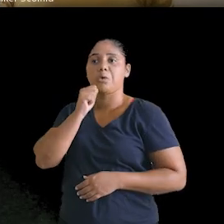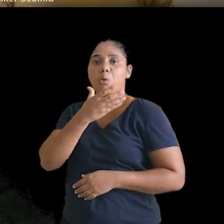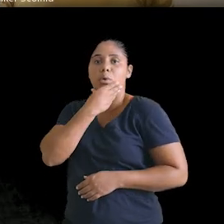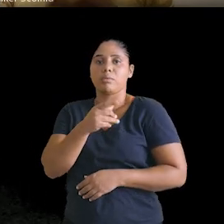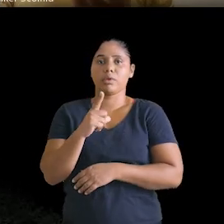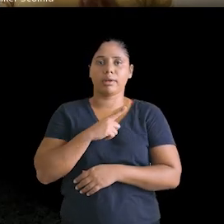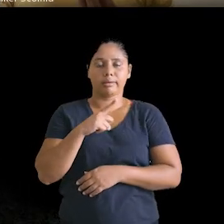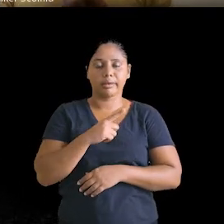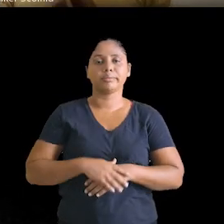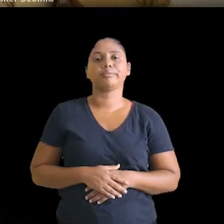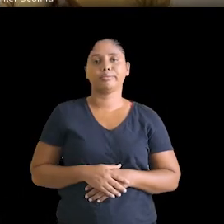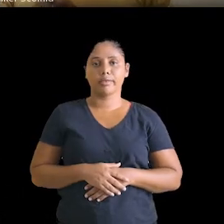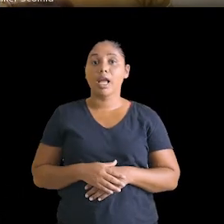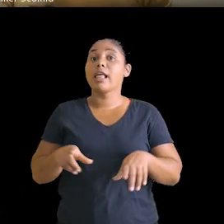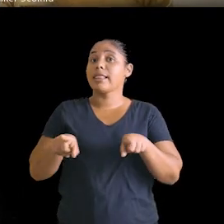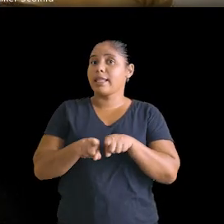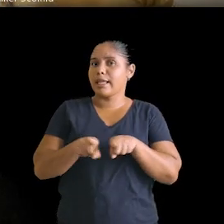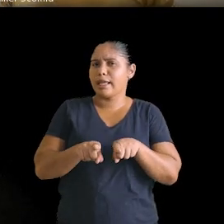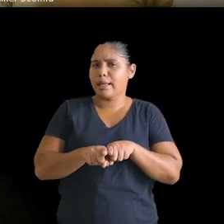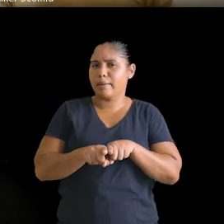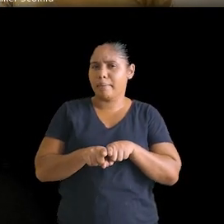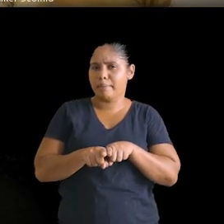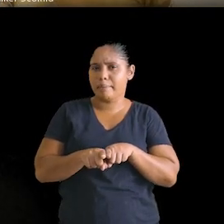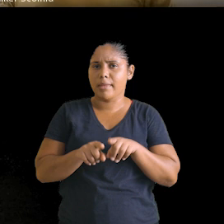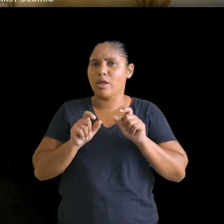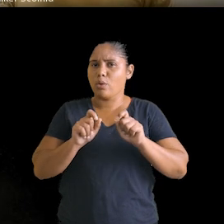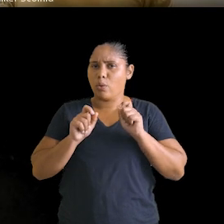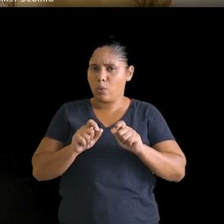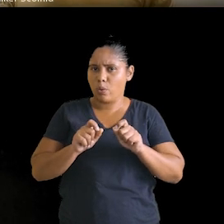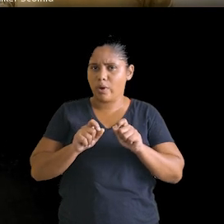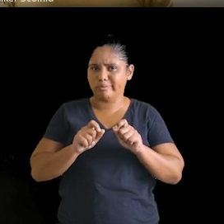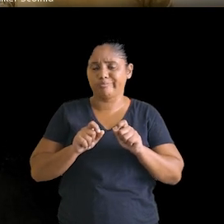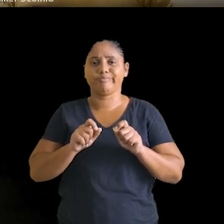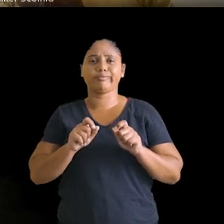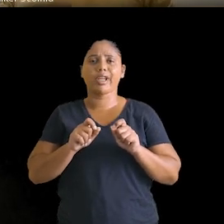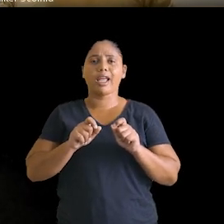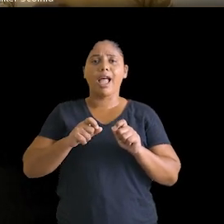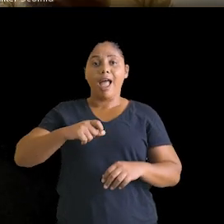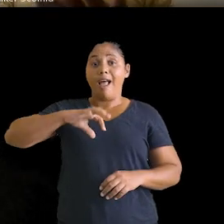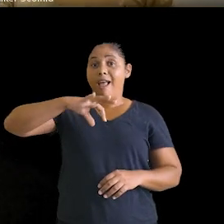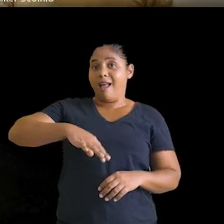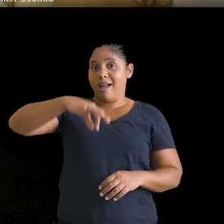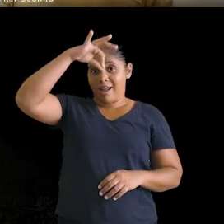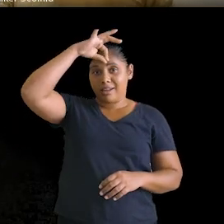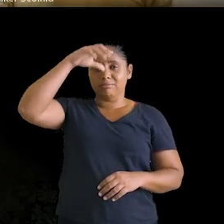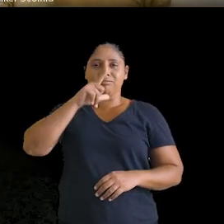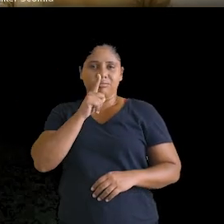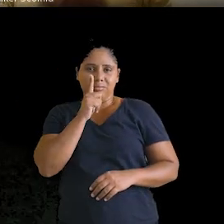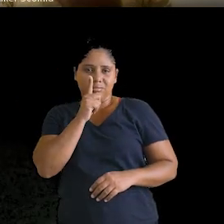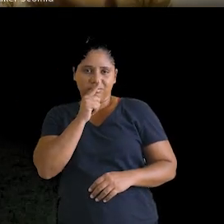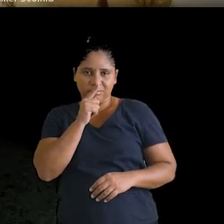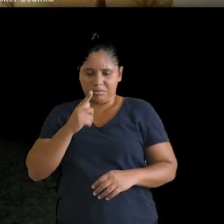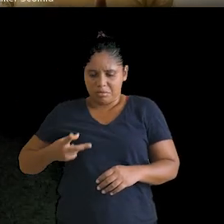Temos também a questão da cirurgia de troca de sexo, não vamos falar isso de jeito nenhum, tá? A gente fala de cirurgias de modificações